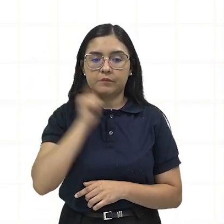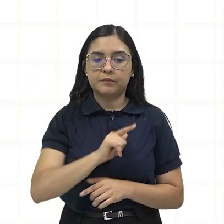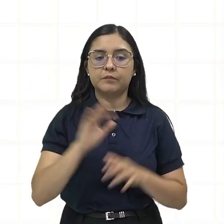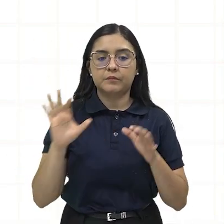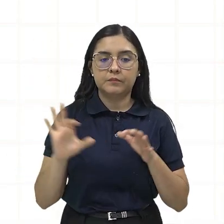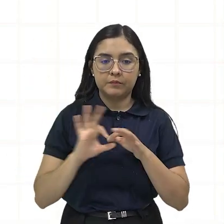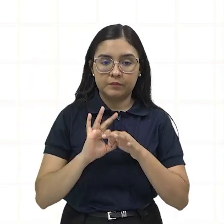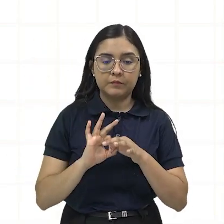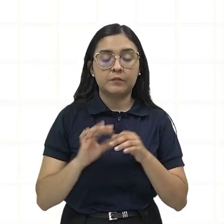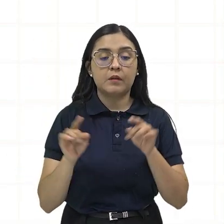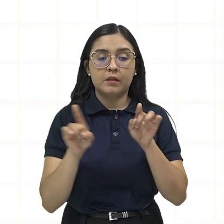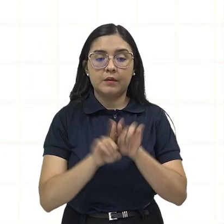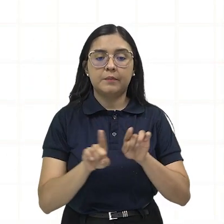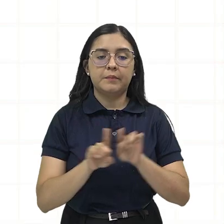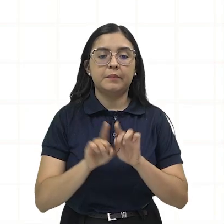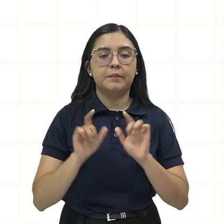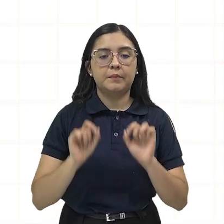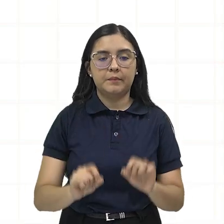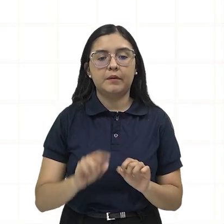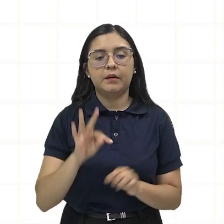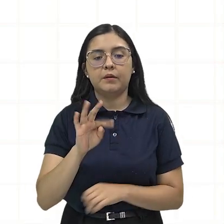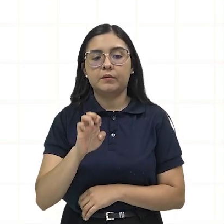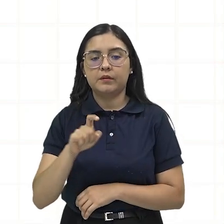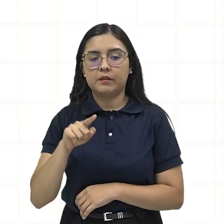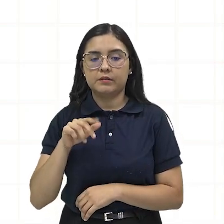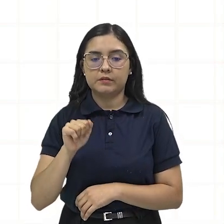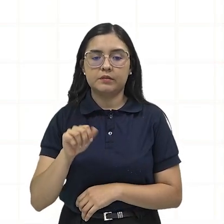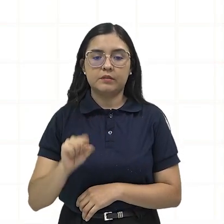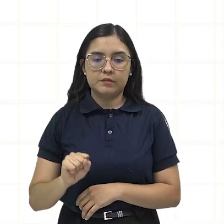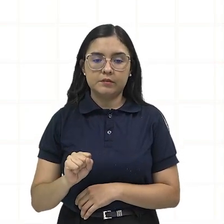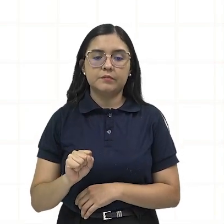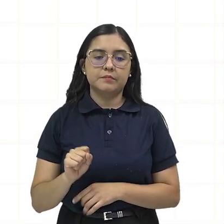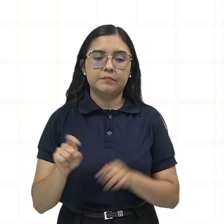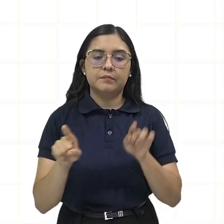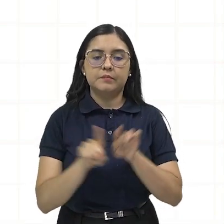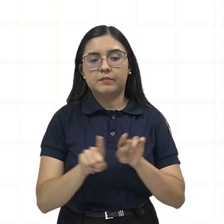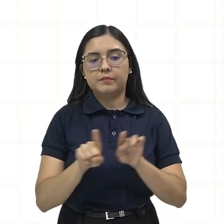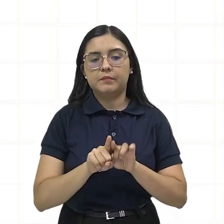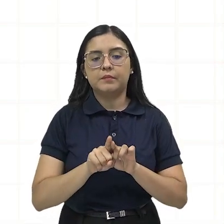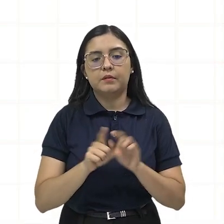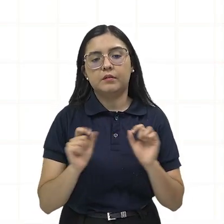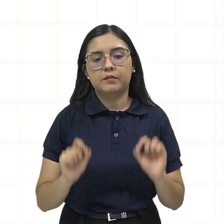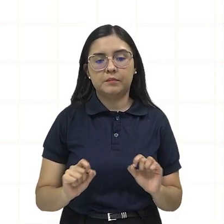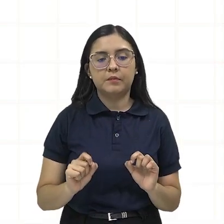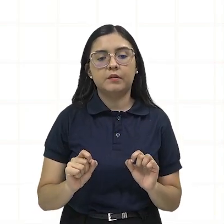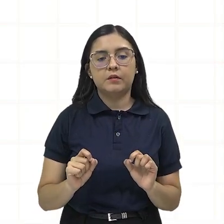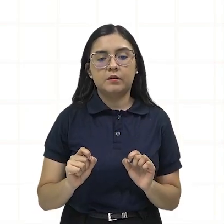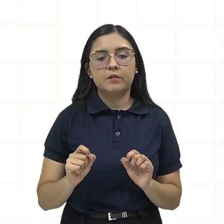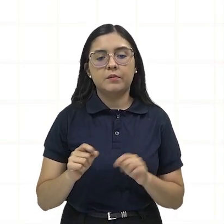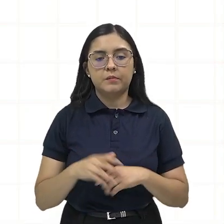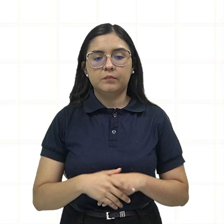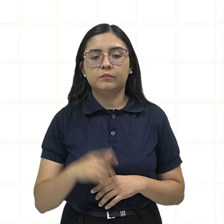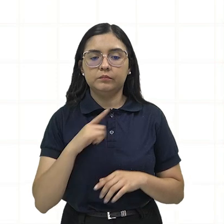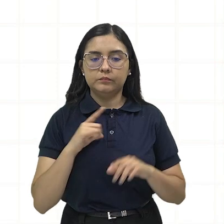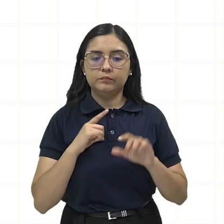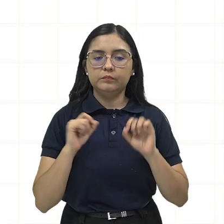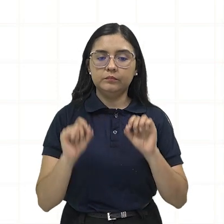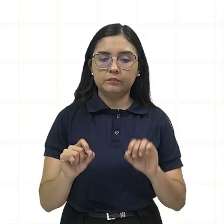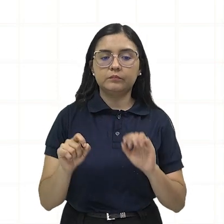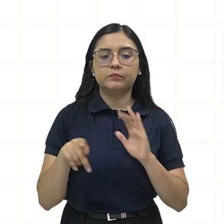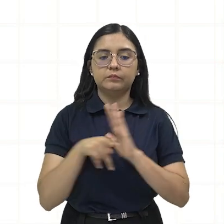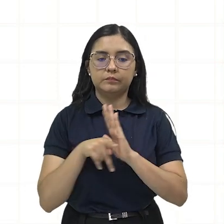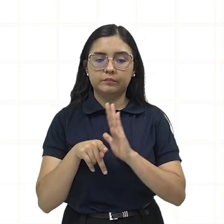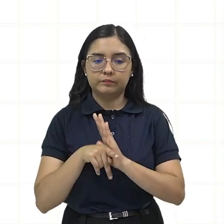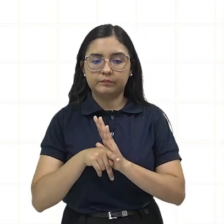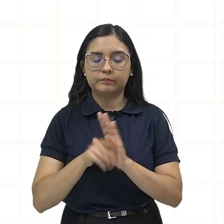e do Novo México. O Texas também, que foi anexado a partir ali de convenções com o próprio México,